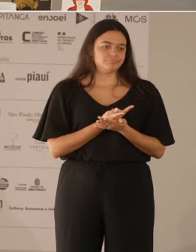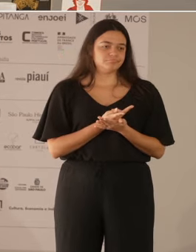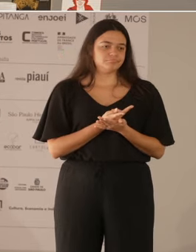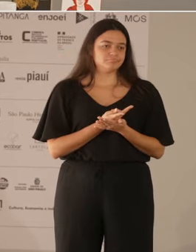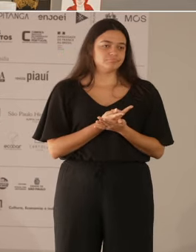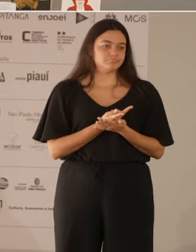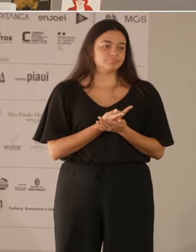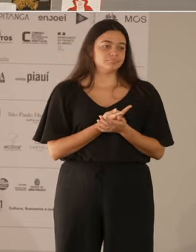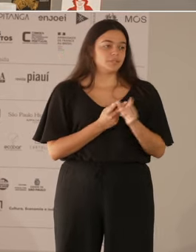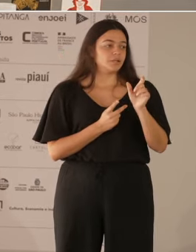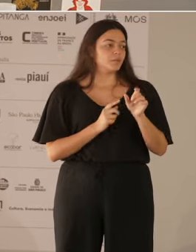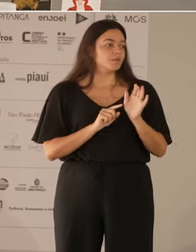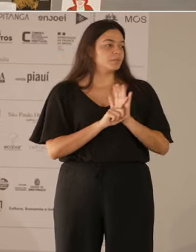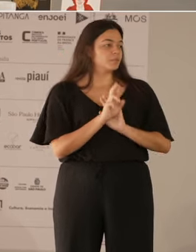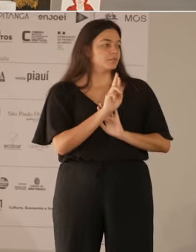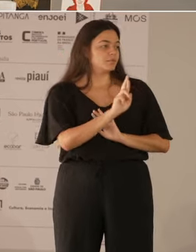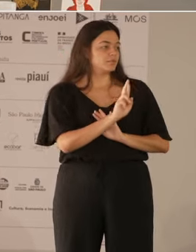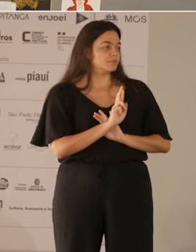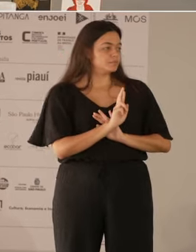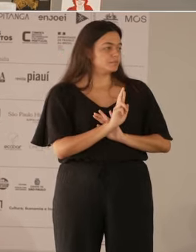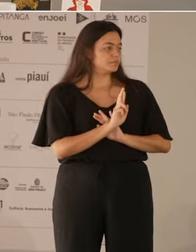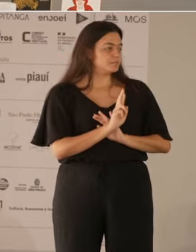Alguém quer se arriscar?